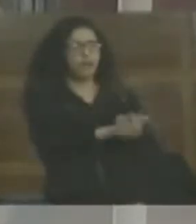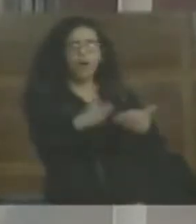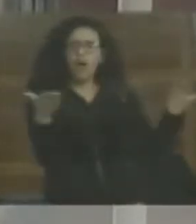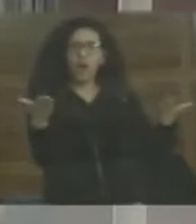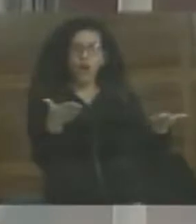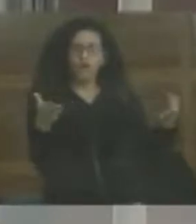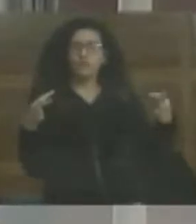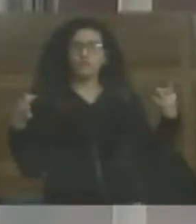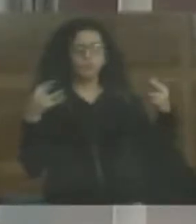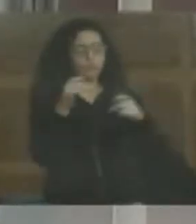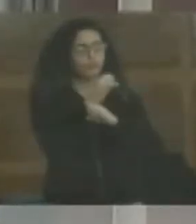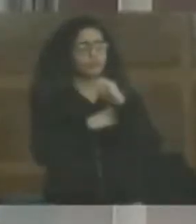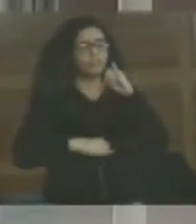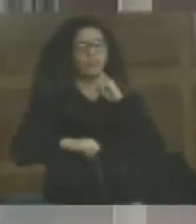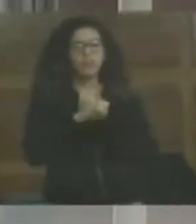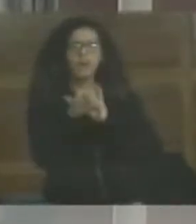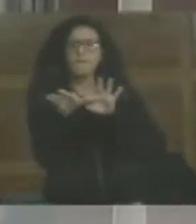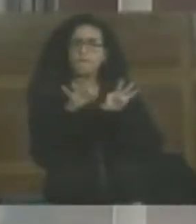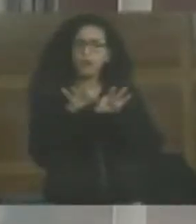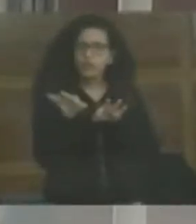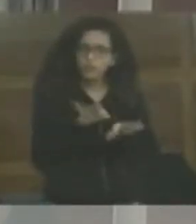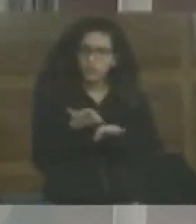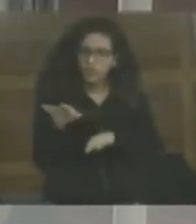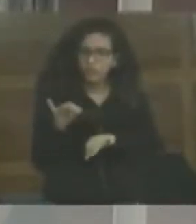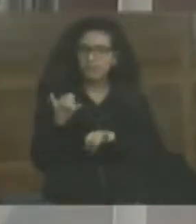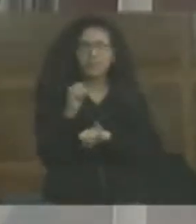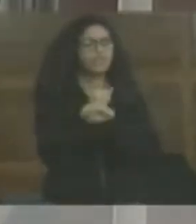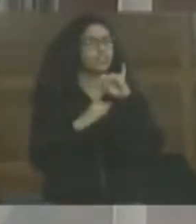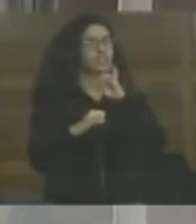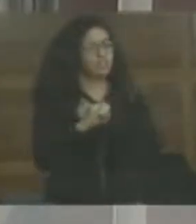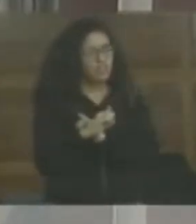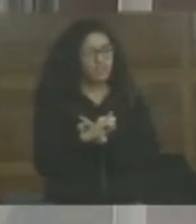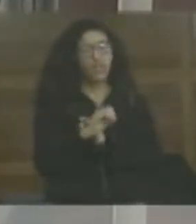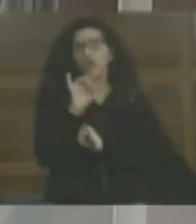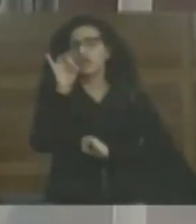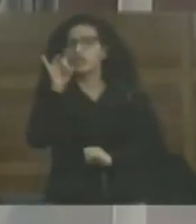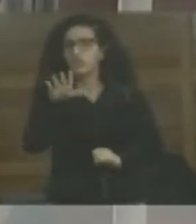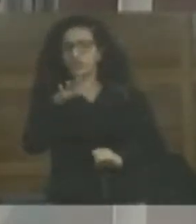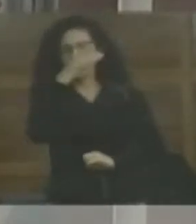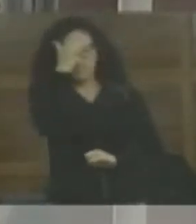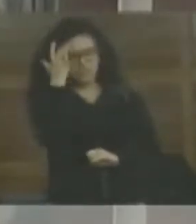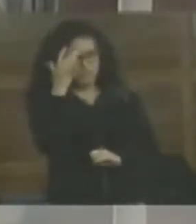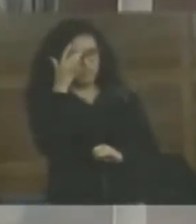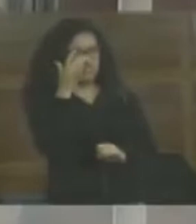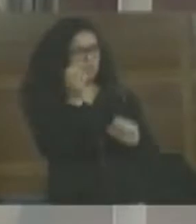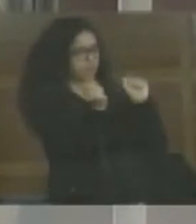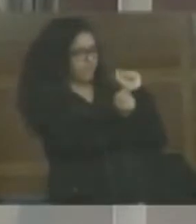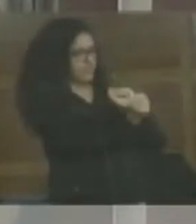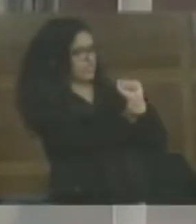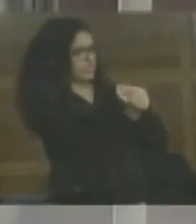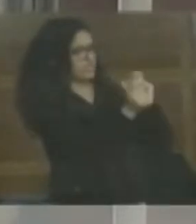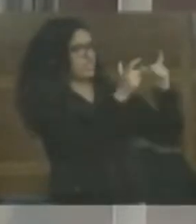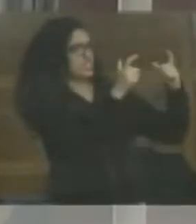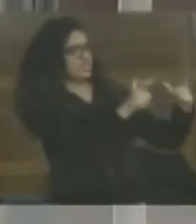os processos digitais. Como é que é isso? E quer dizer, será que são os processos dos quilombolas, dos índios que estão na idade da pedra ainda? Então eu quero saber aqui